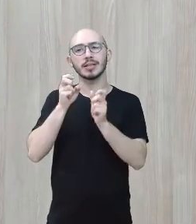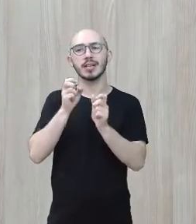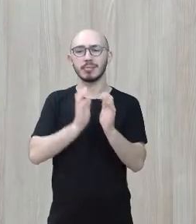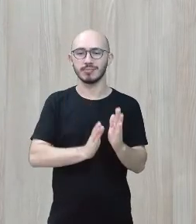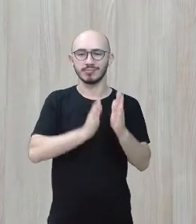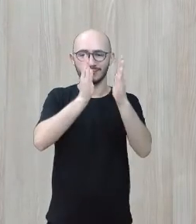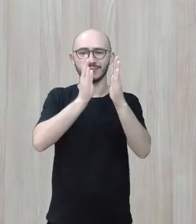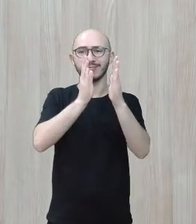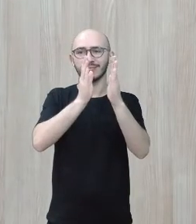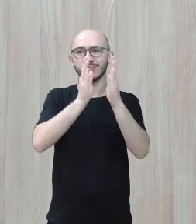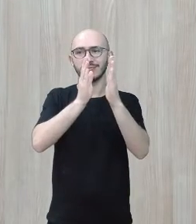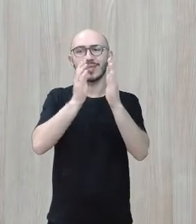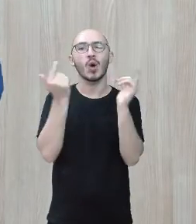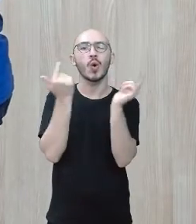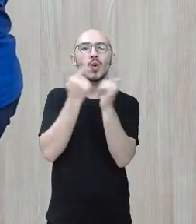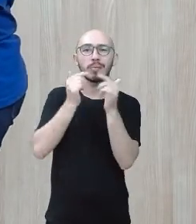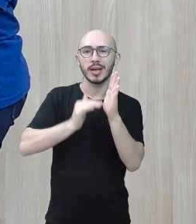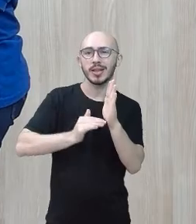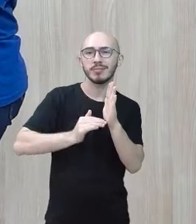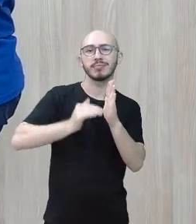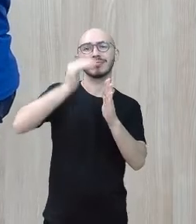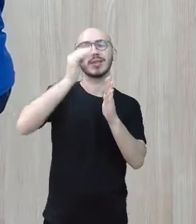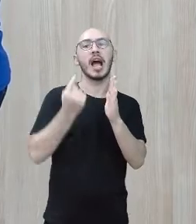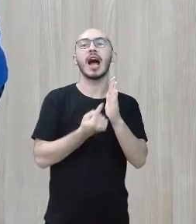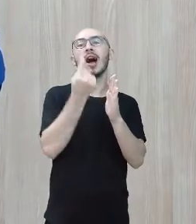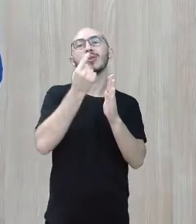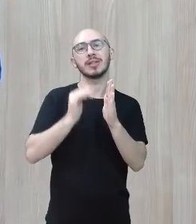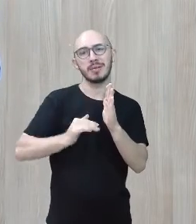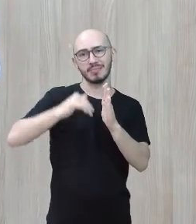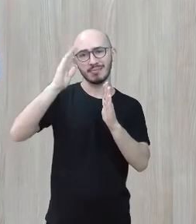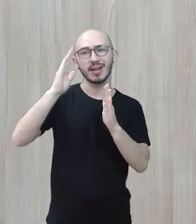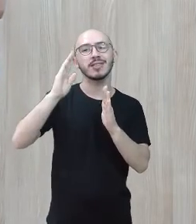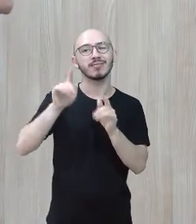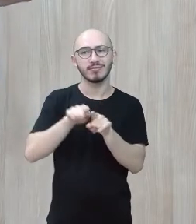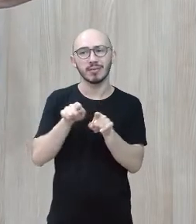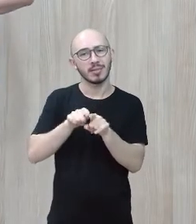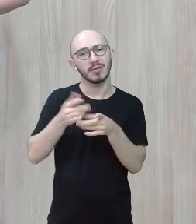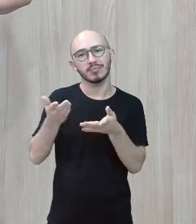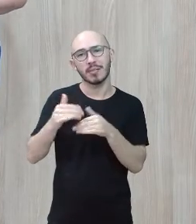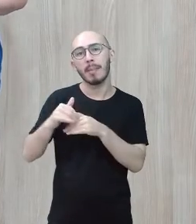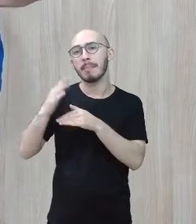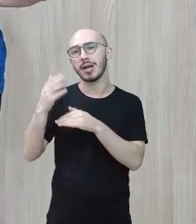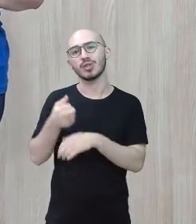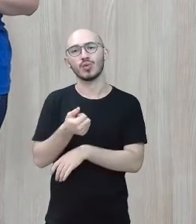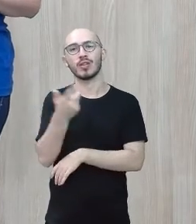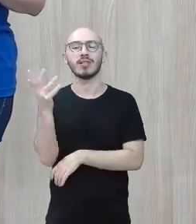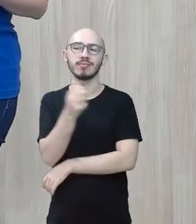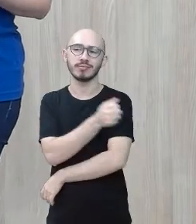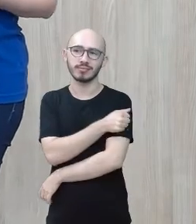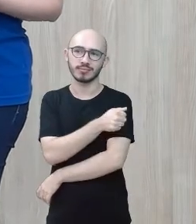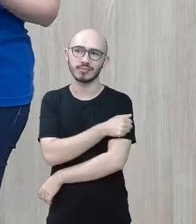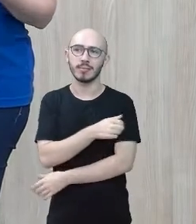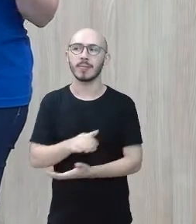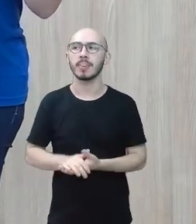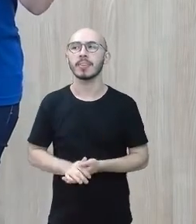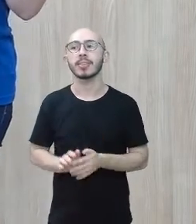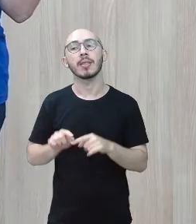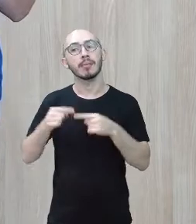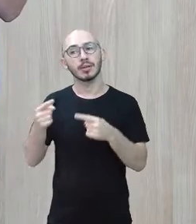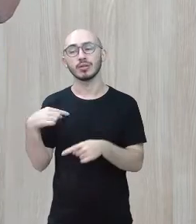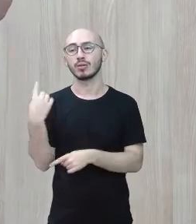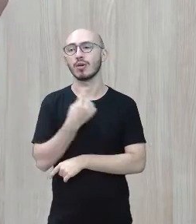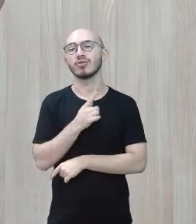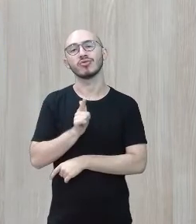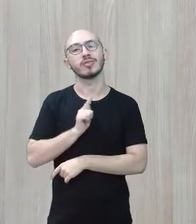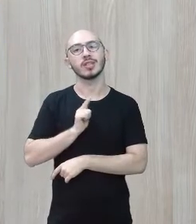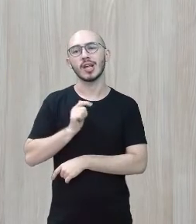tinha ganhado aí, de acordo com a comparação com o terror, suspense ou a aventura, né? Mas, como a gente já